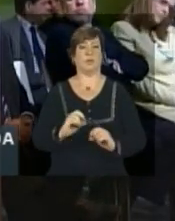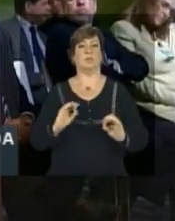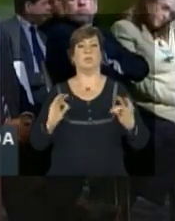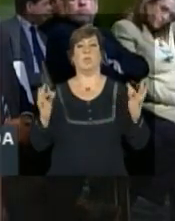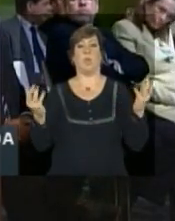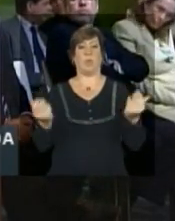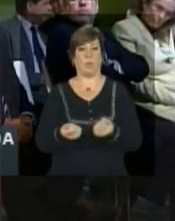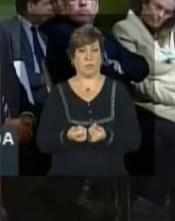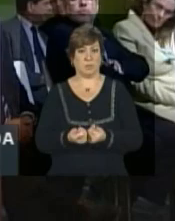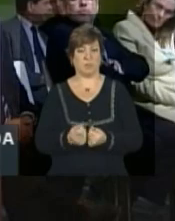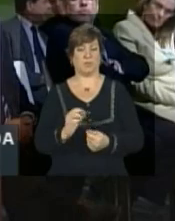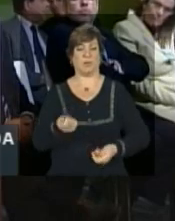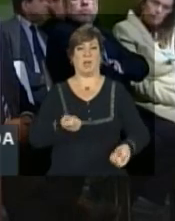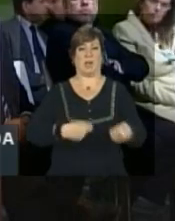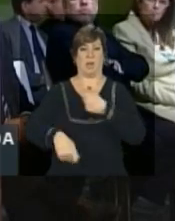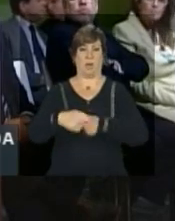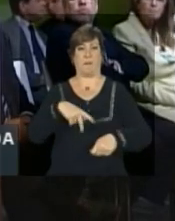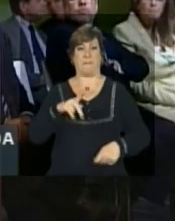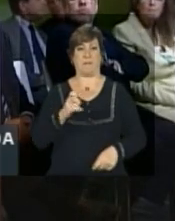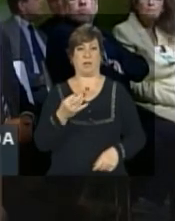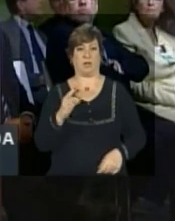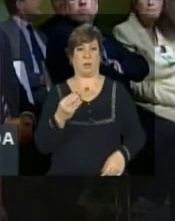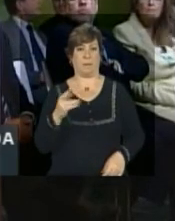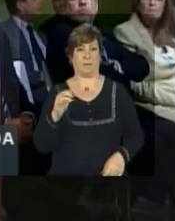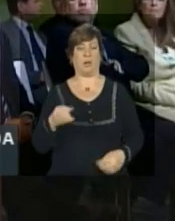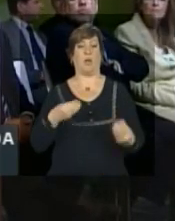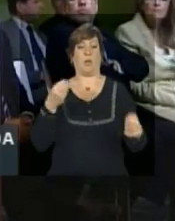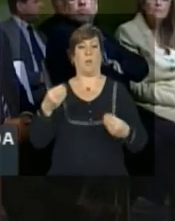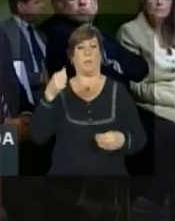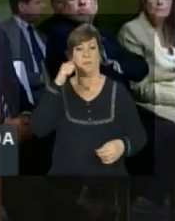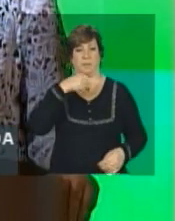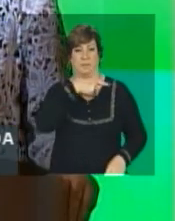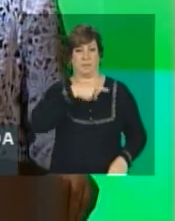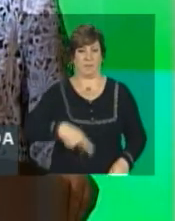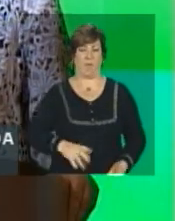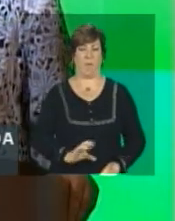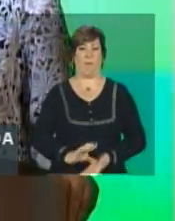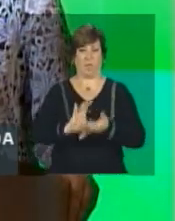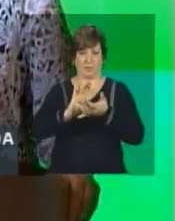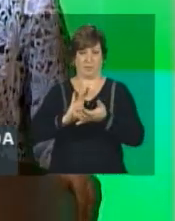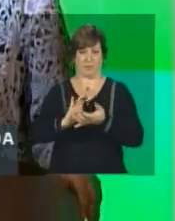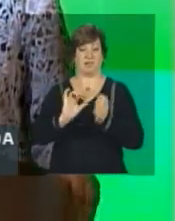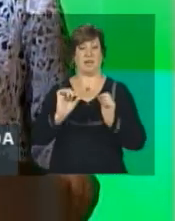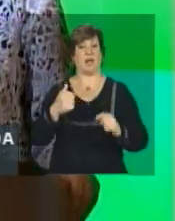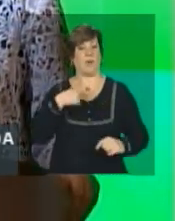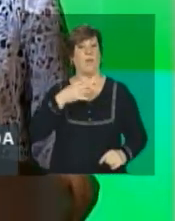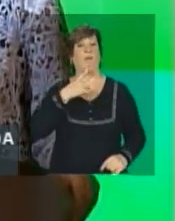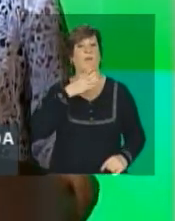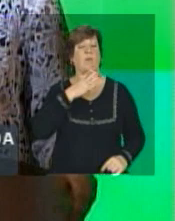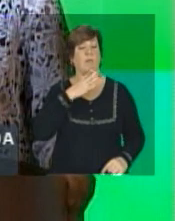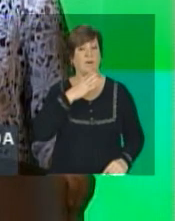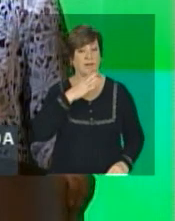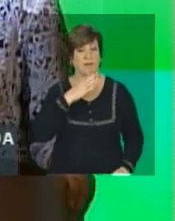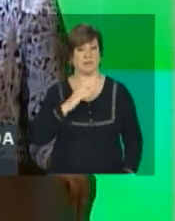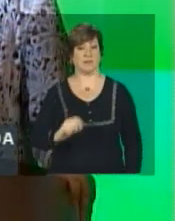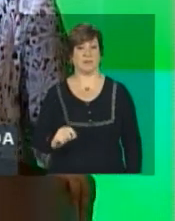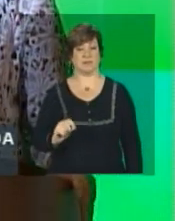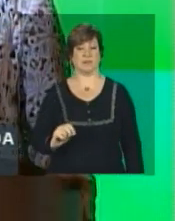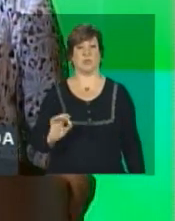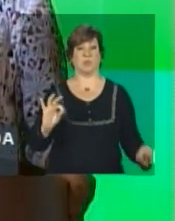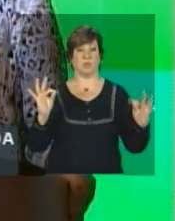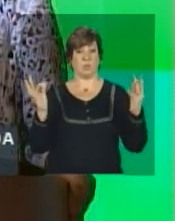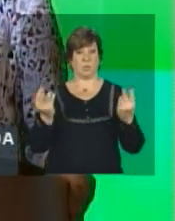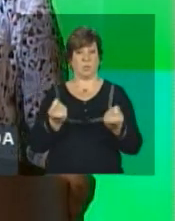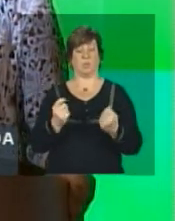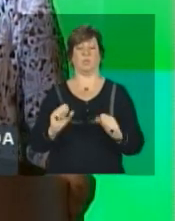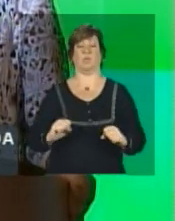todos os negócios da Petrobras como presidenta do Conselho. Conheço as